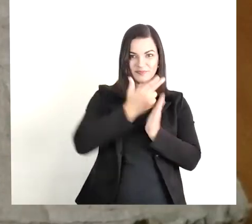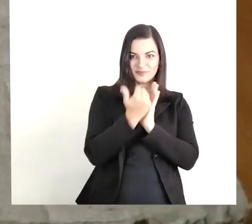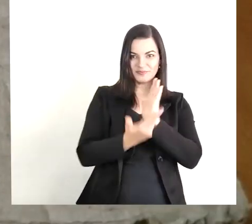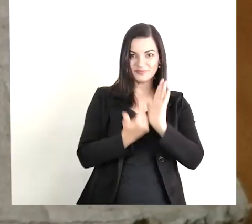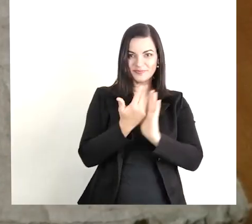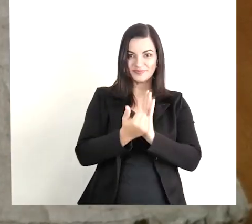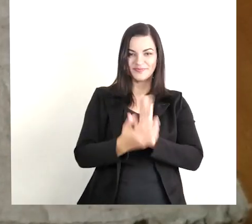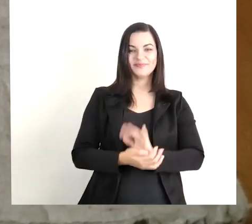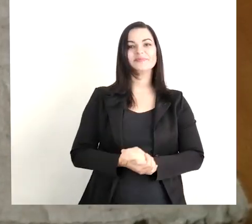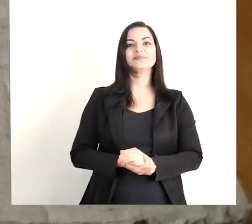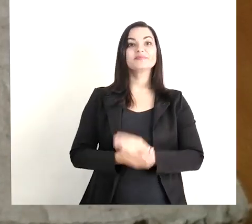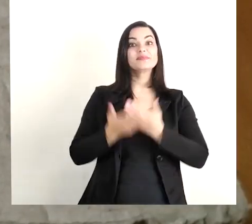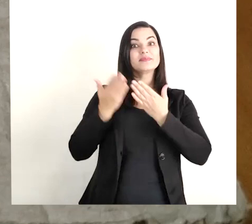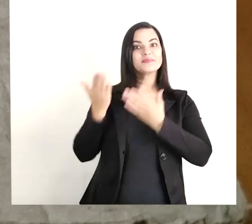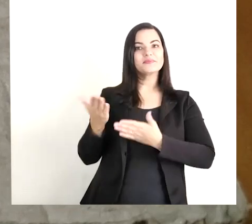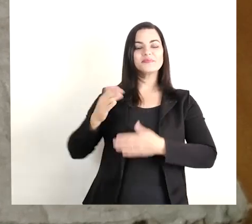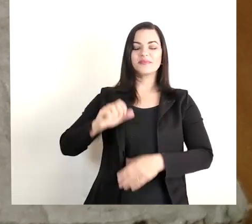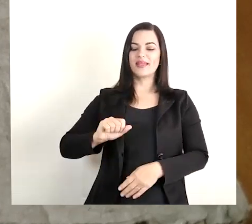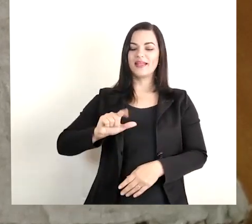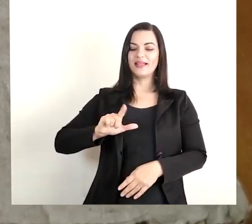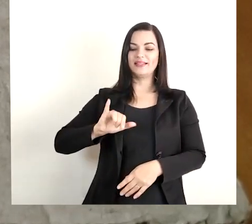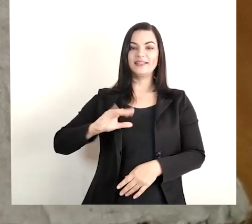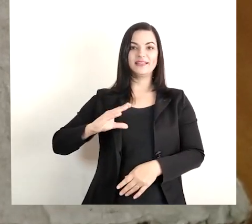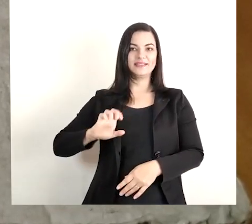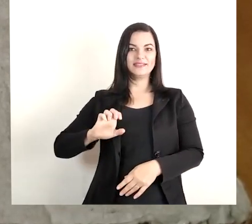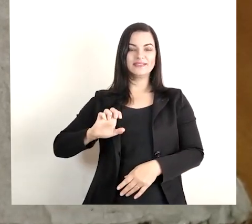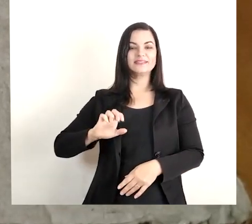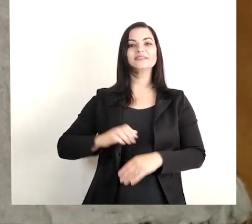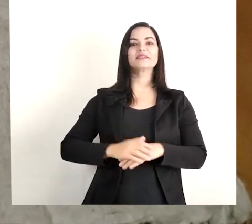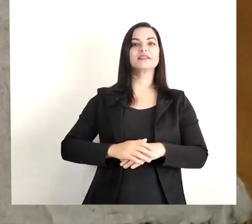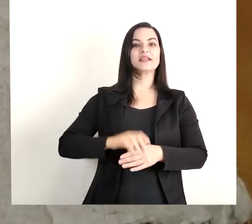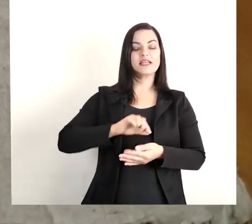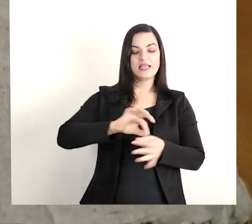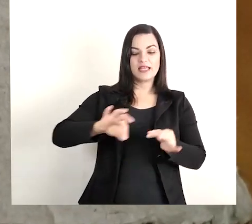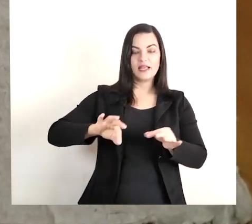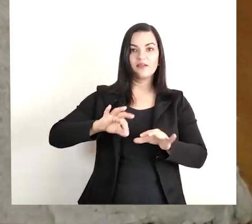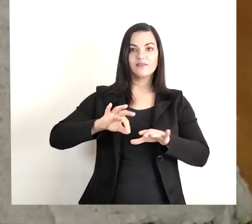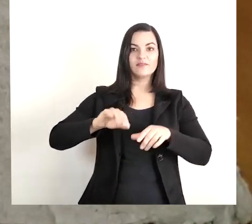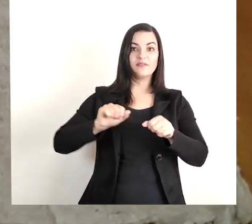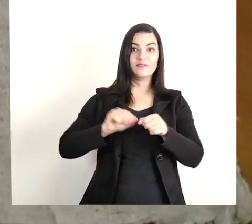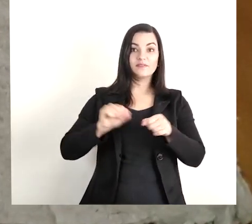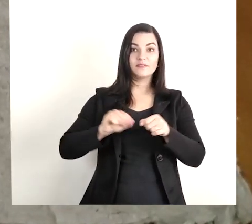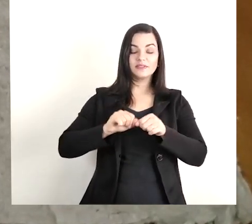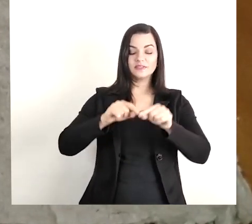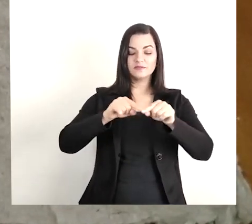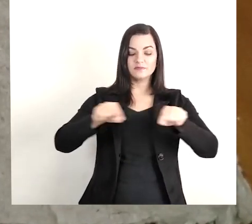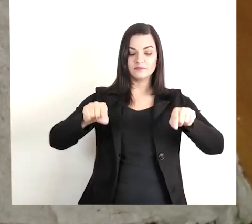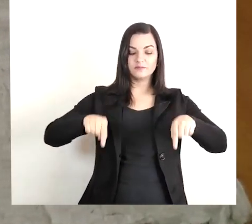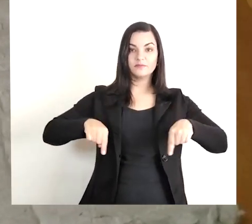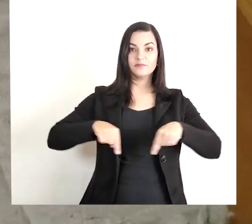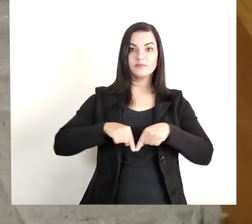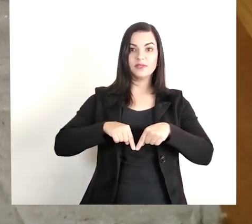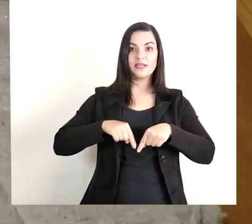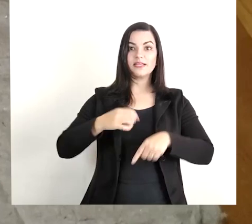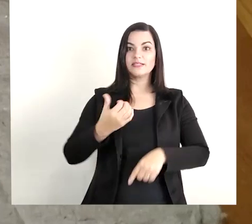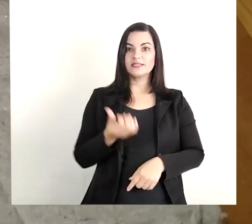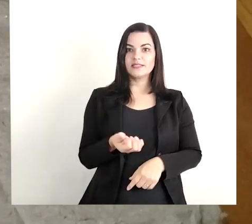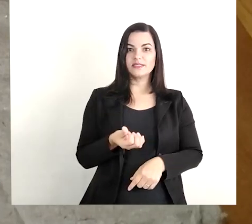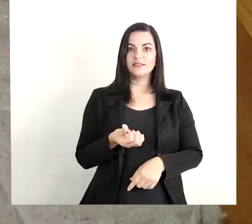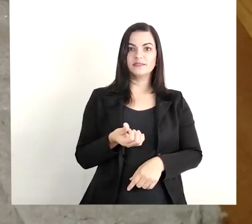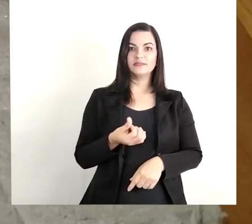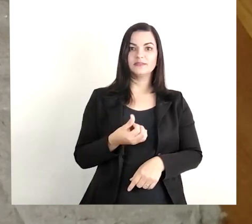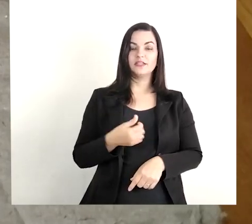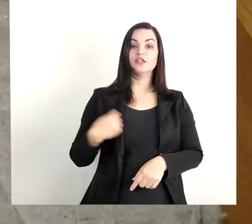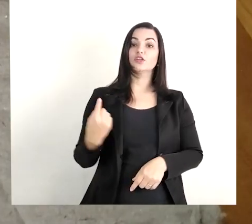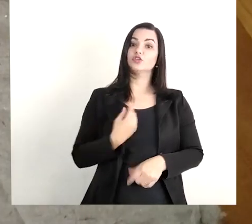Aqui a Alice vai riscar 6 quadrados. Nós vamos fazer um jogo da memória com 3